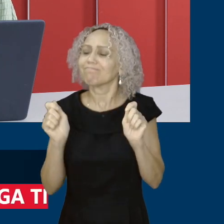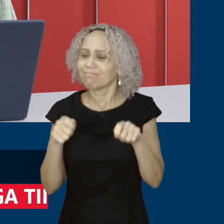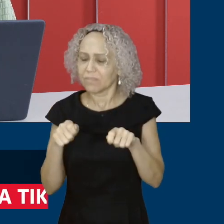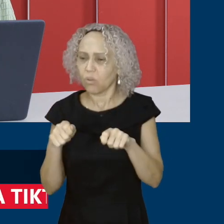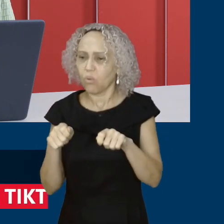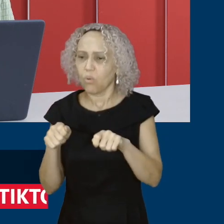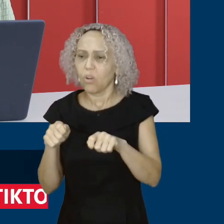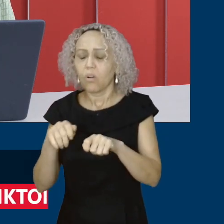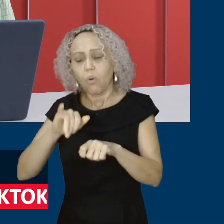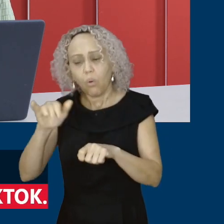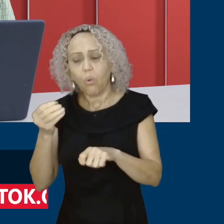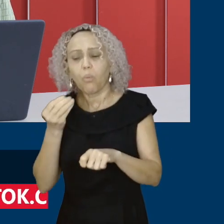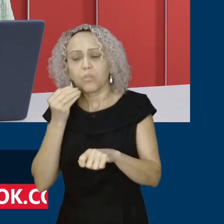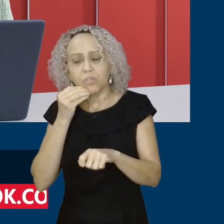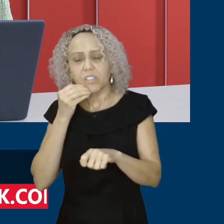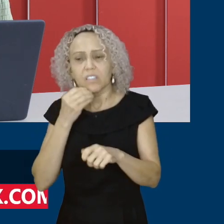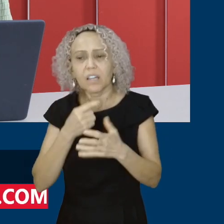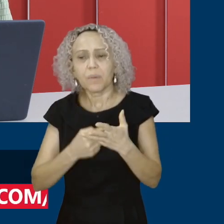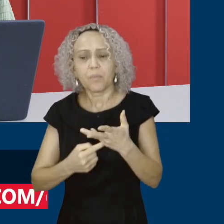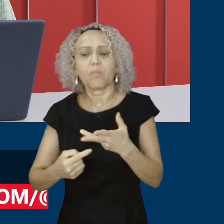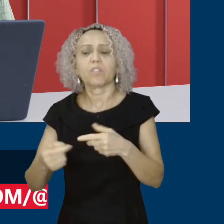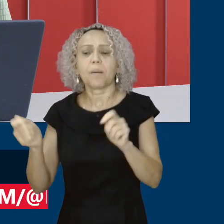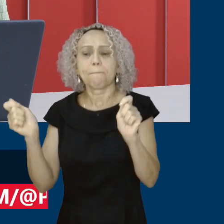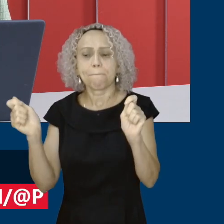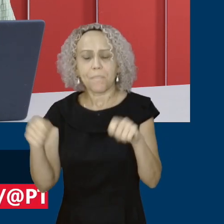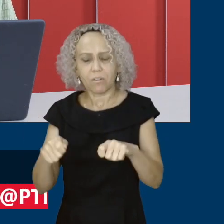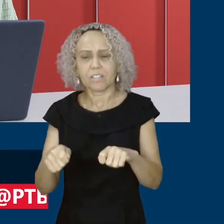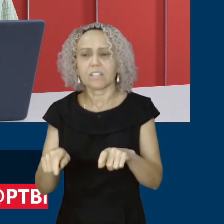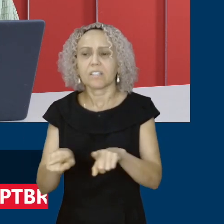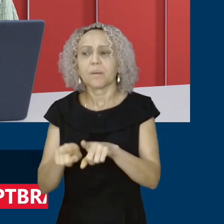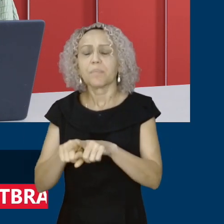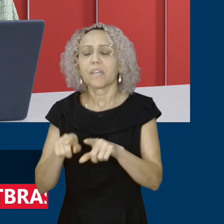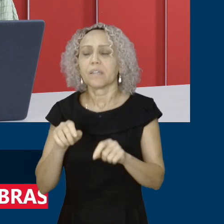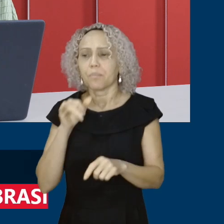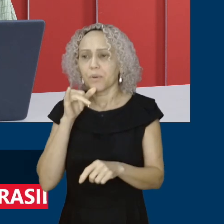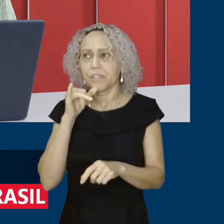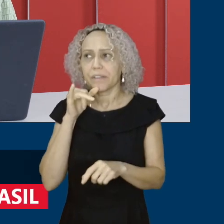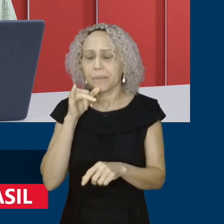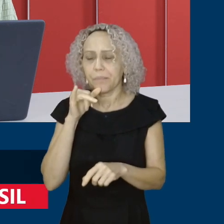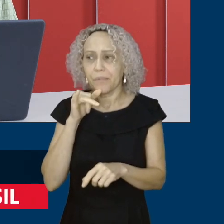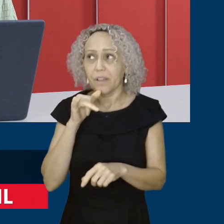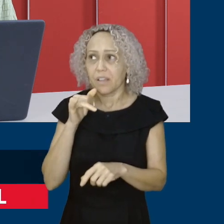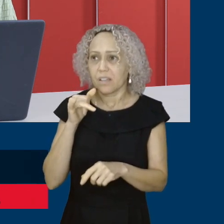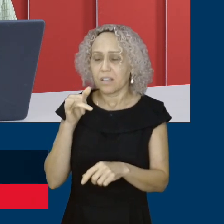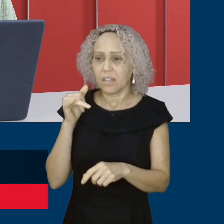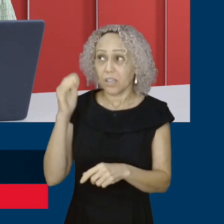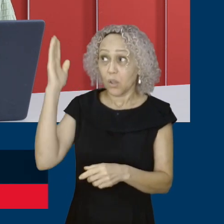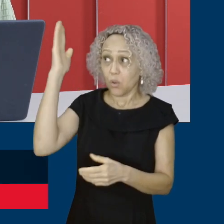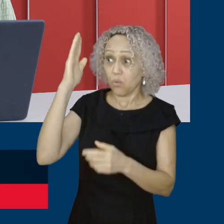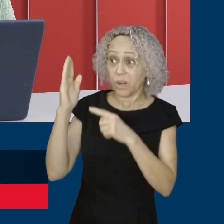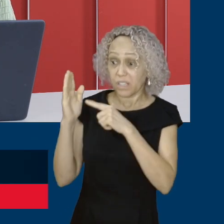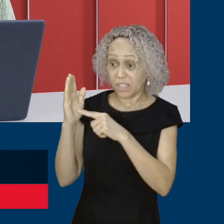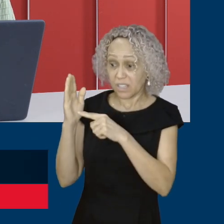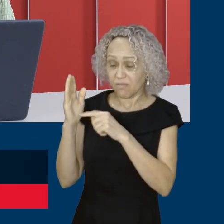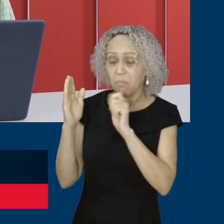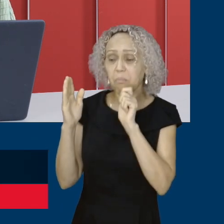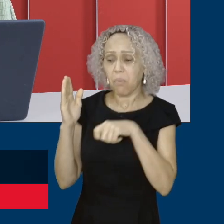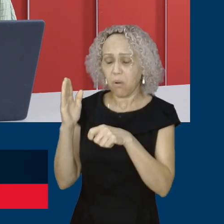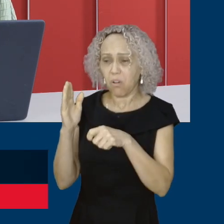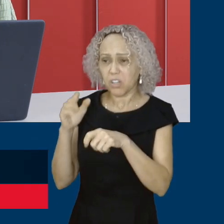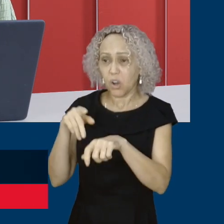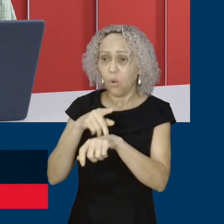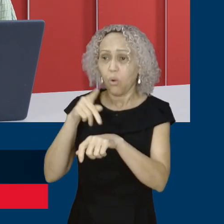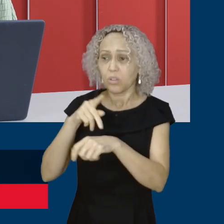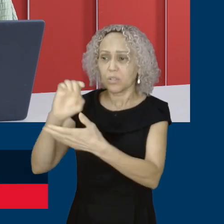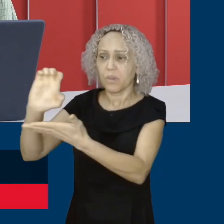país. Eu queria que o senhor falasse um pouquinho dos investimentos que podem ser atraídos para o Brasil ao cumprir essa agenda de meio ambiente no âmbito do